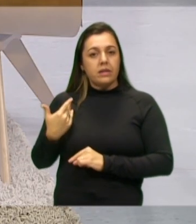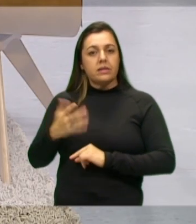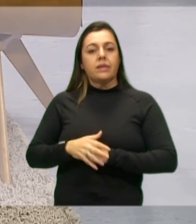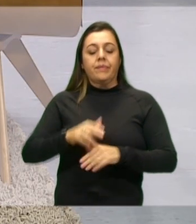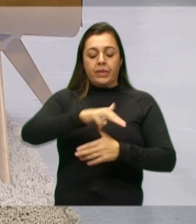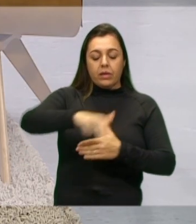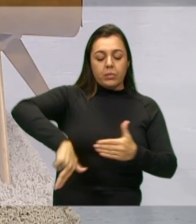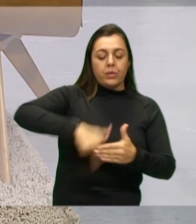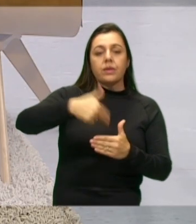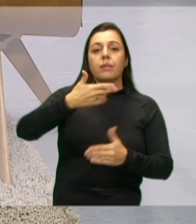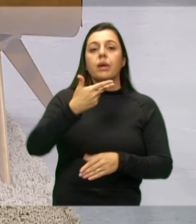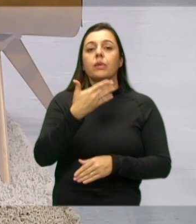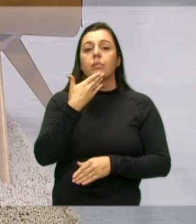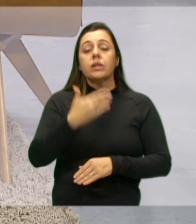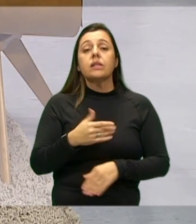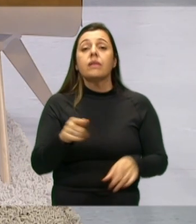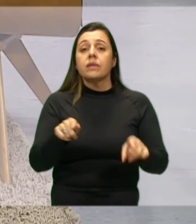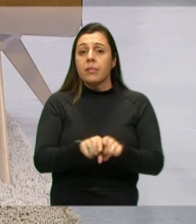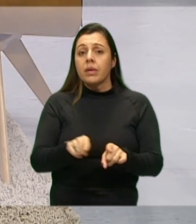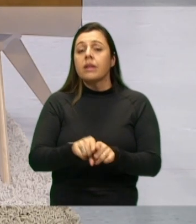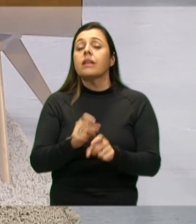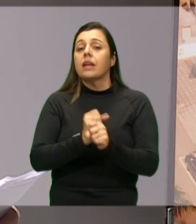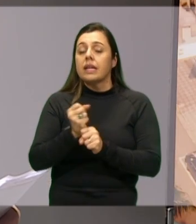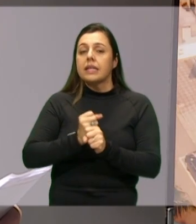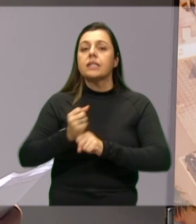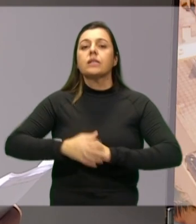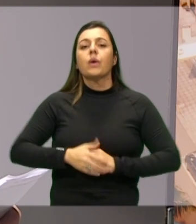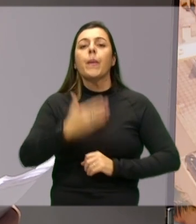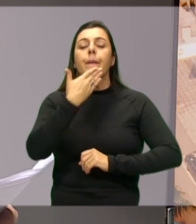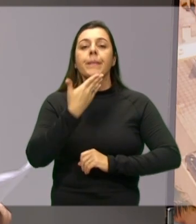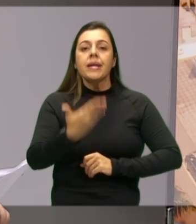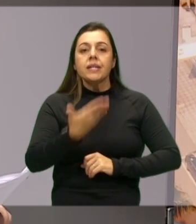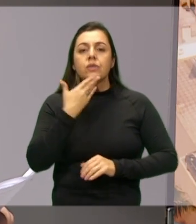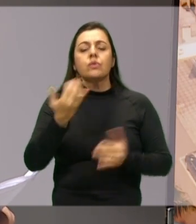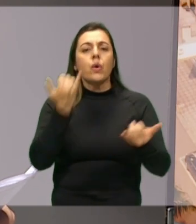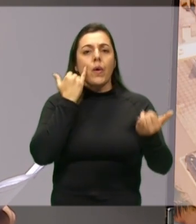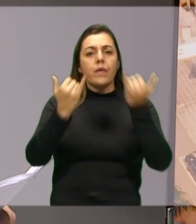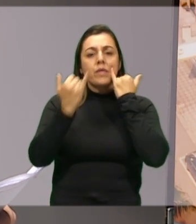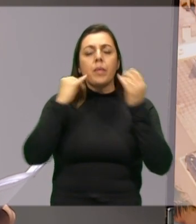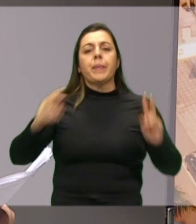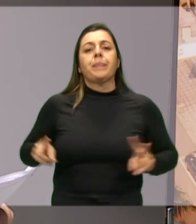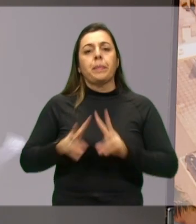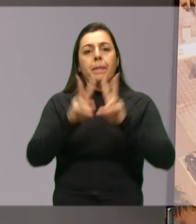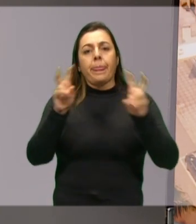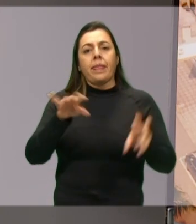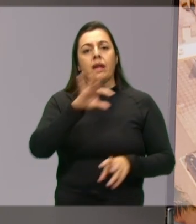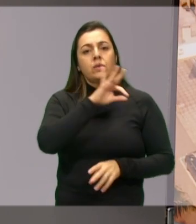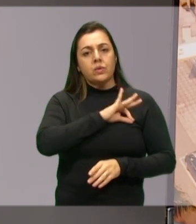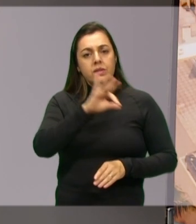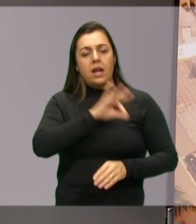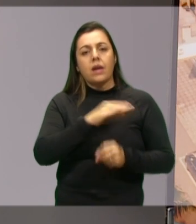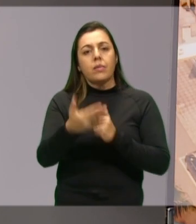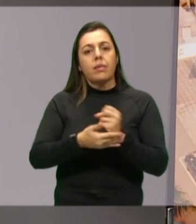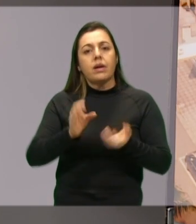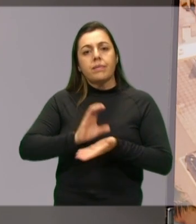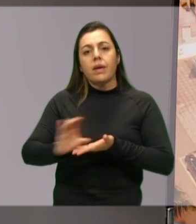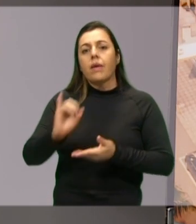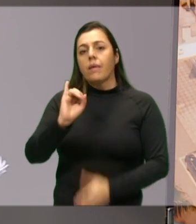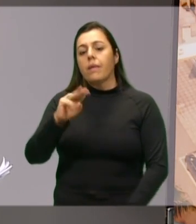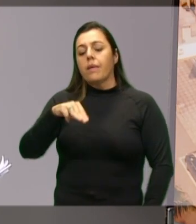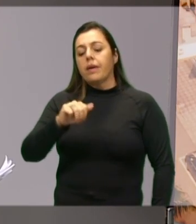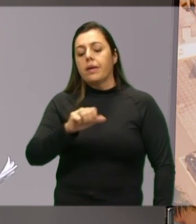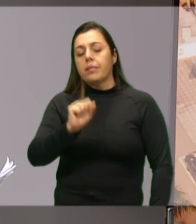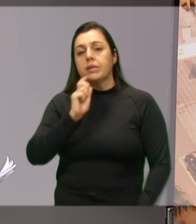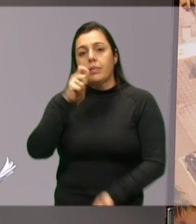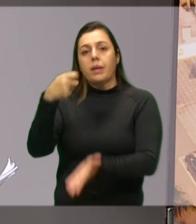meio dos requerimentos. Tem também requerimento esse ano pedindo informações a respeito dos repasses ao IMAS